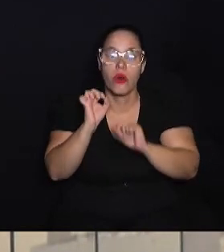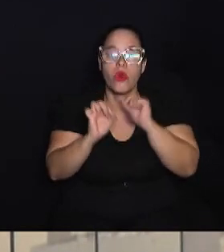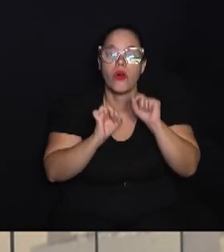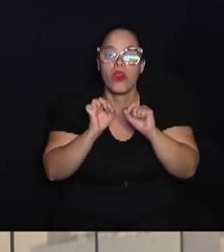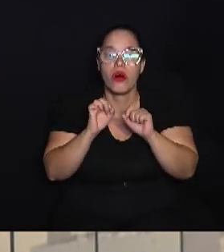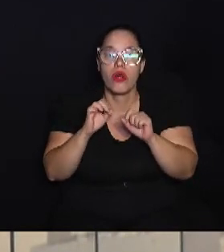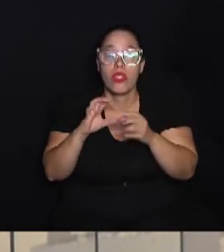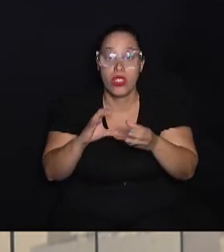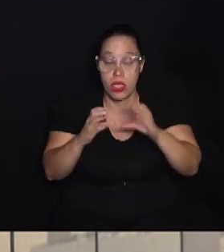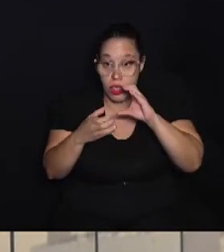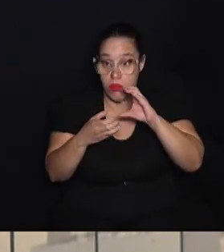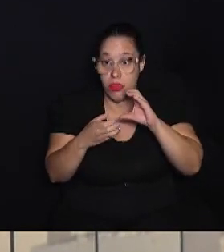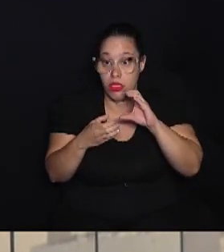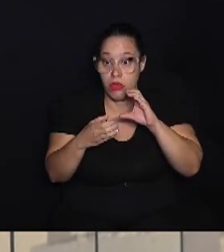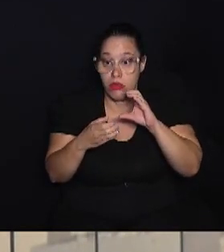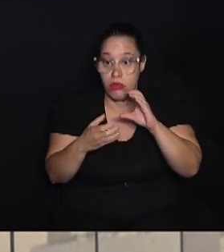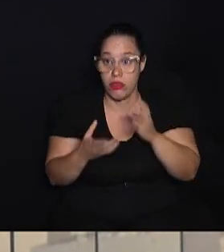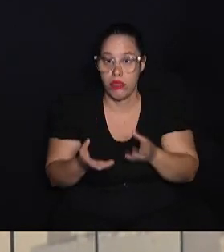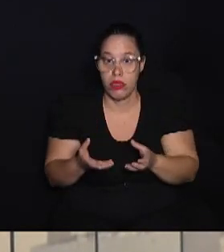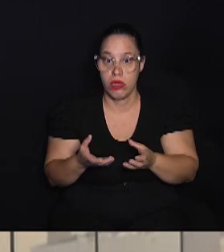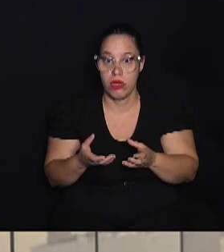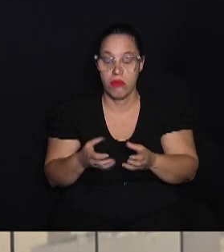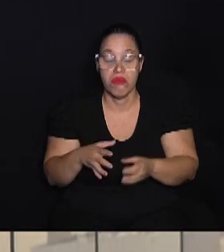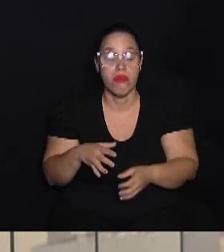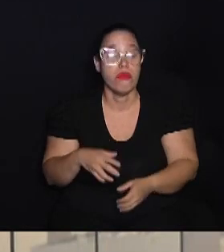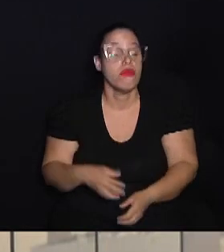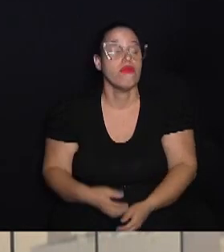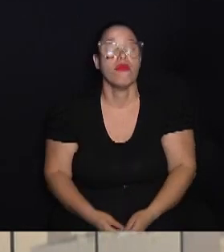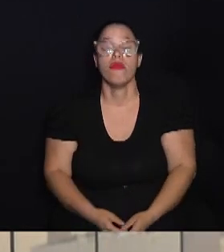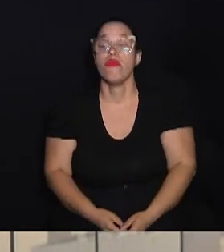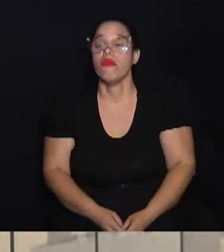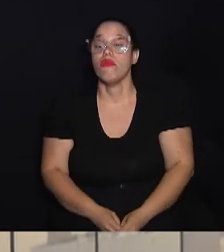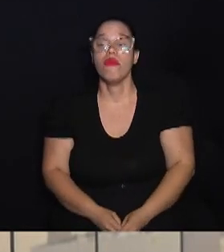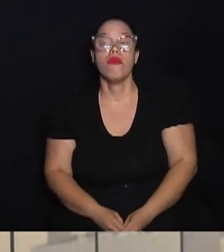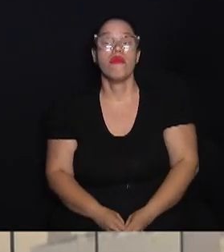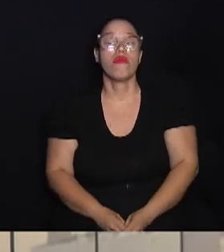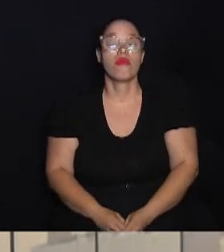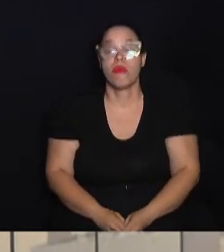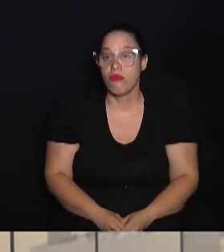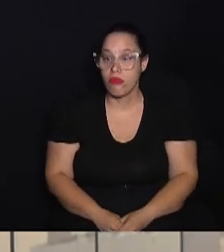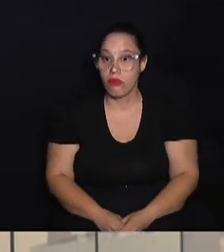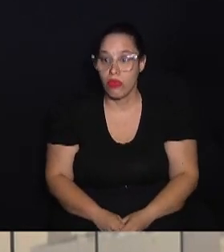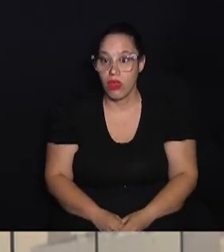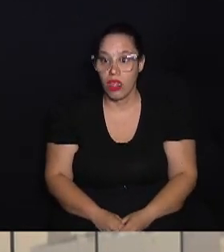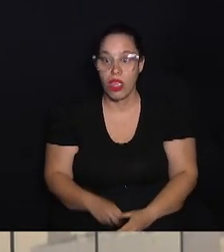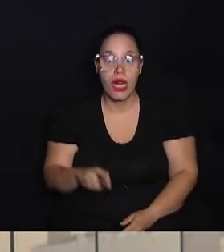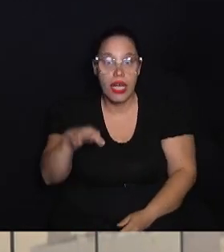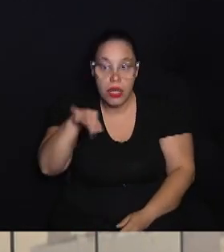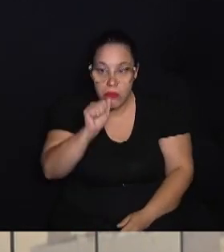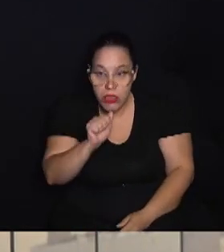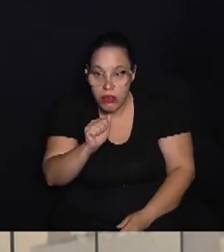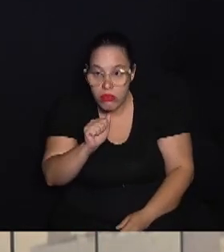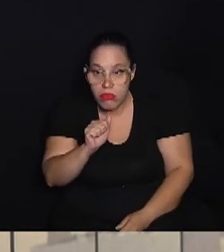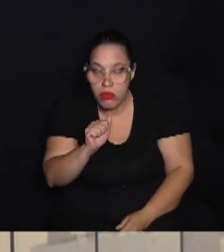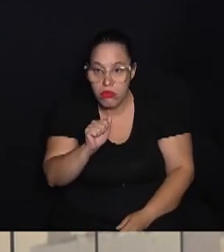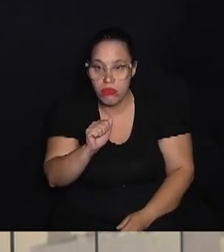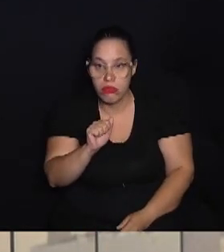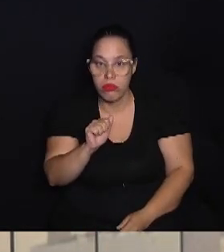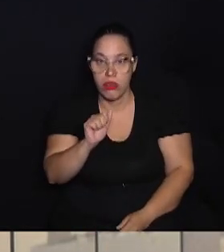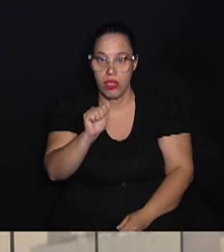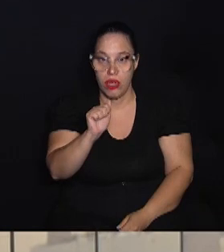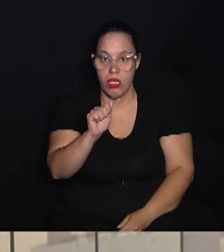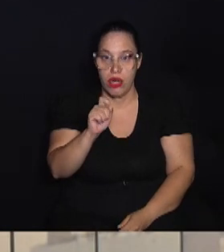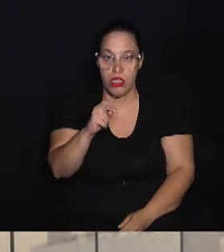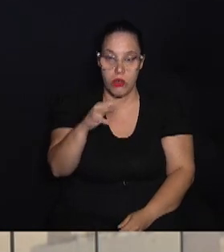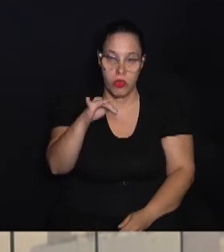parte de clima. Clima é uma questão assim, a gente está respirando é o clima, é a atmosfera, é o